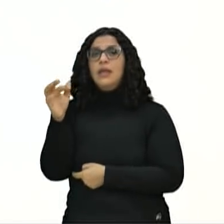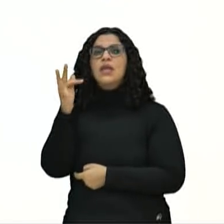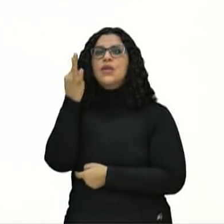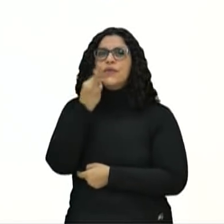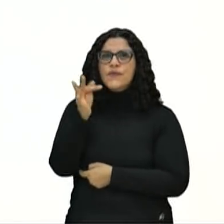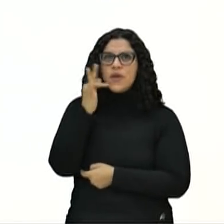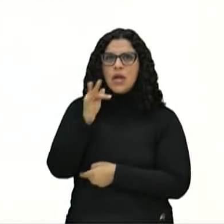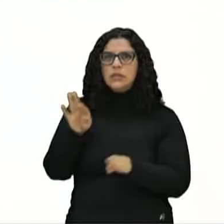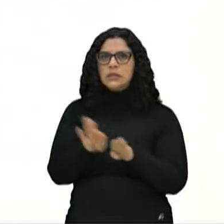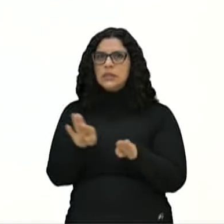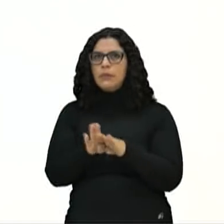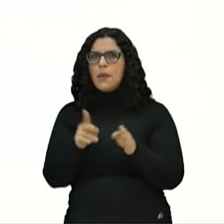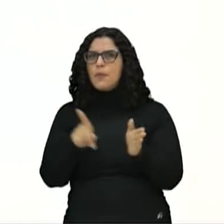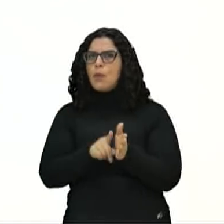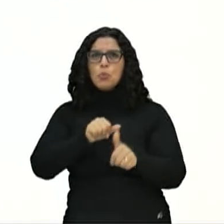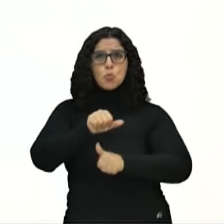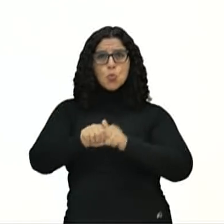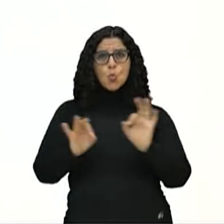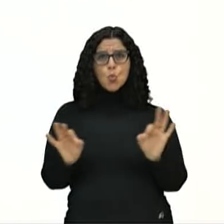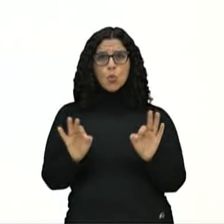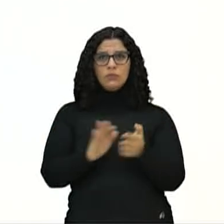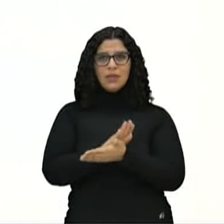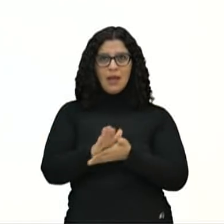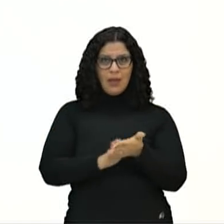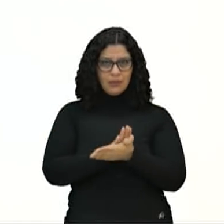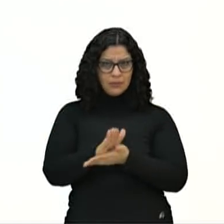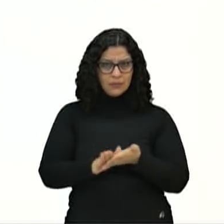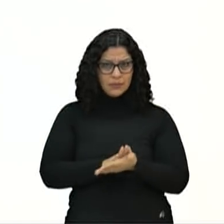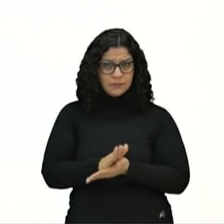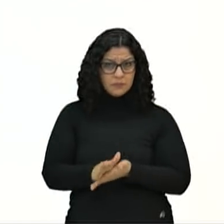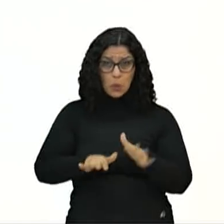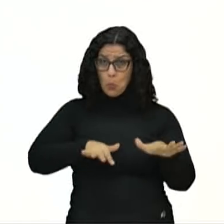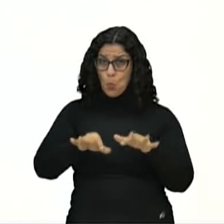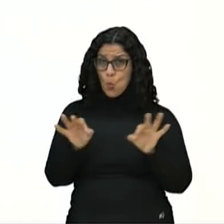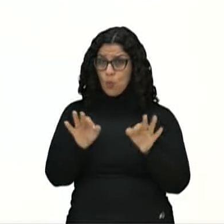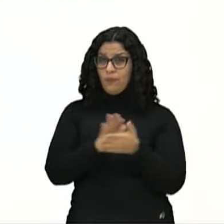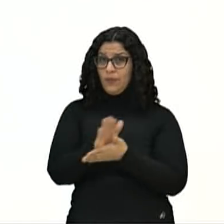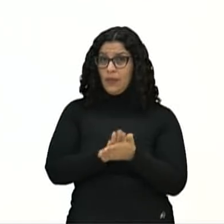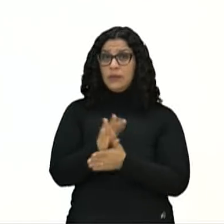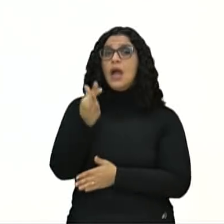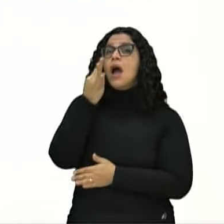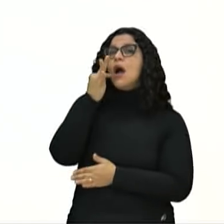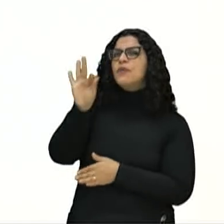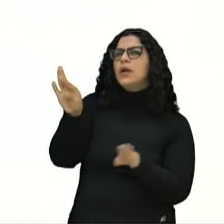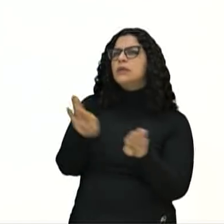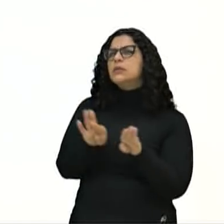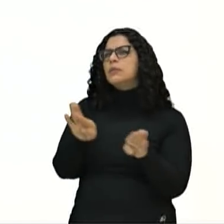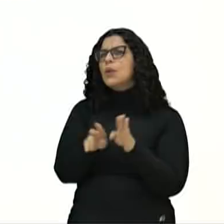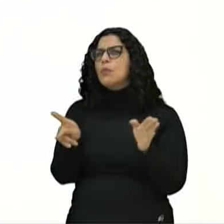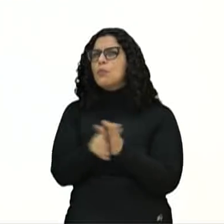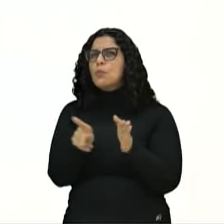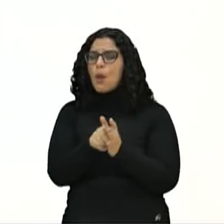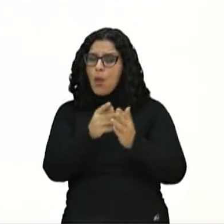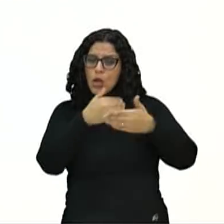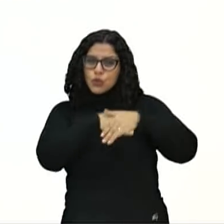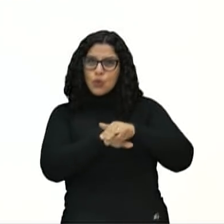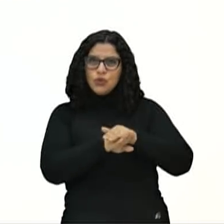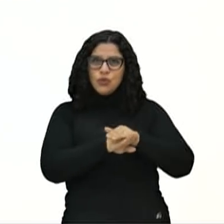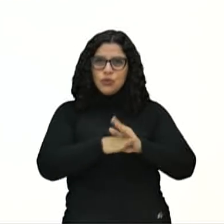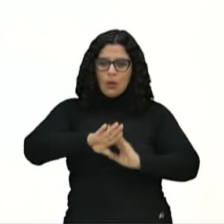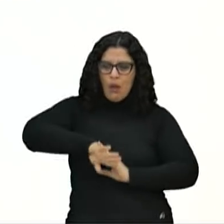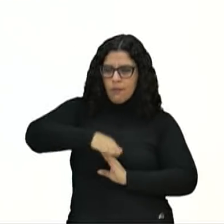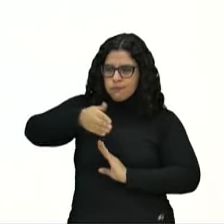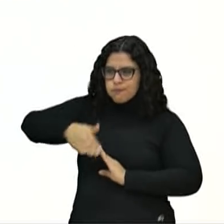situação mantinha-se inalterada. Nenhum movimento. Os franceses estavam entrincheirados na